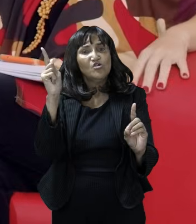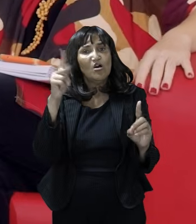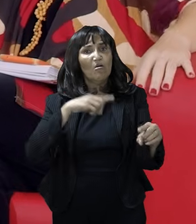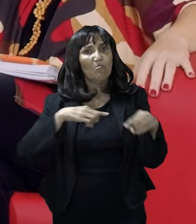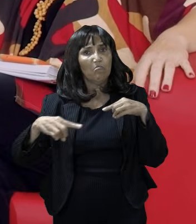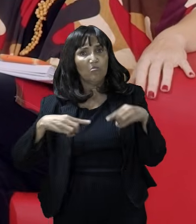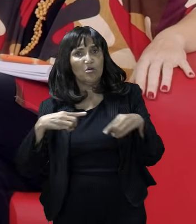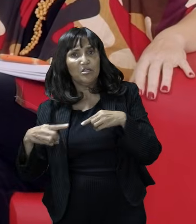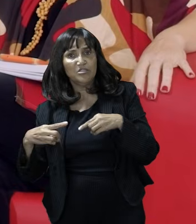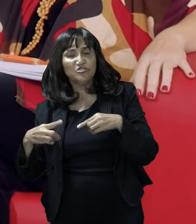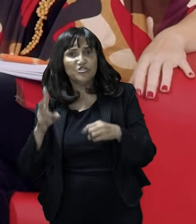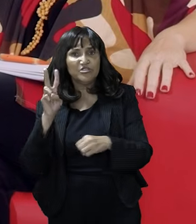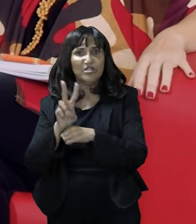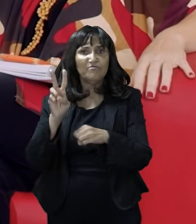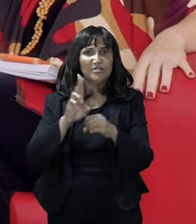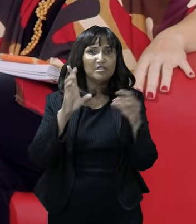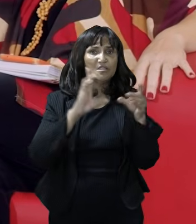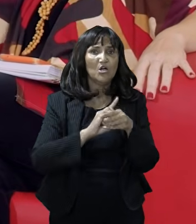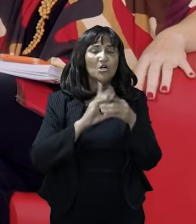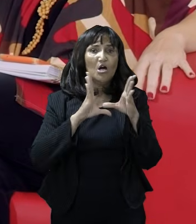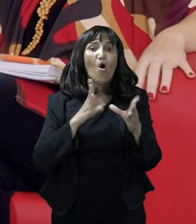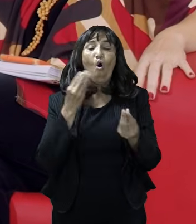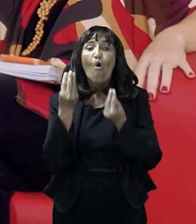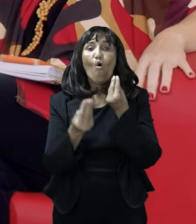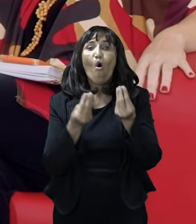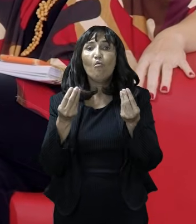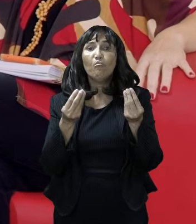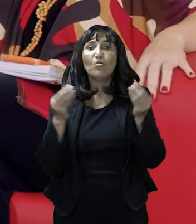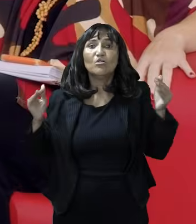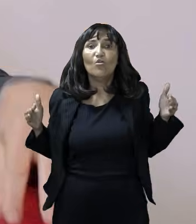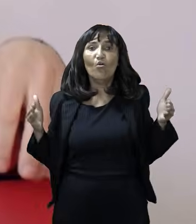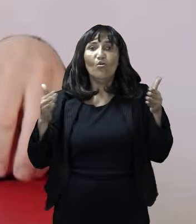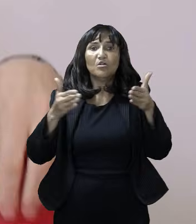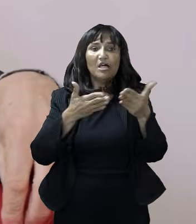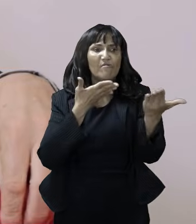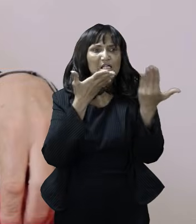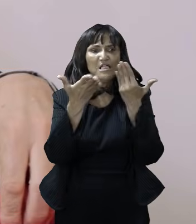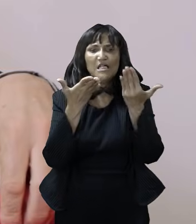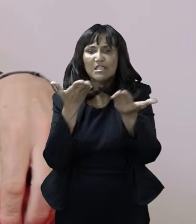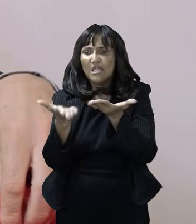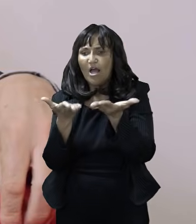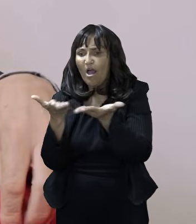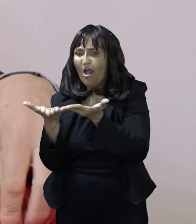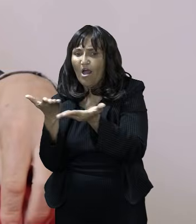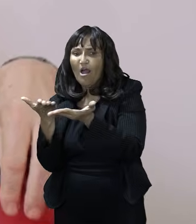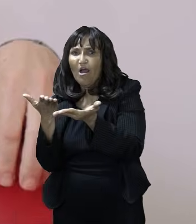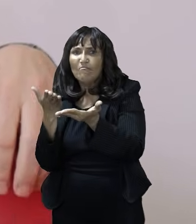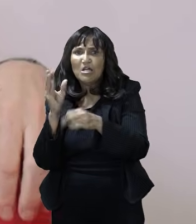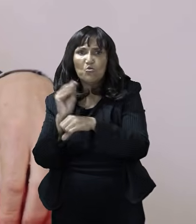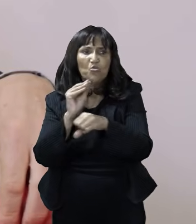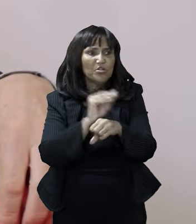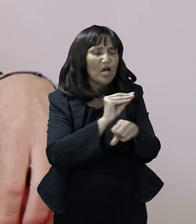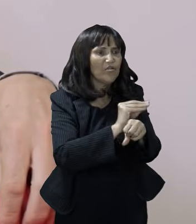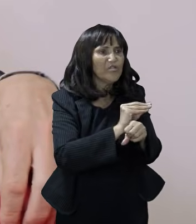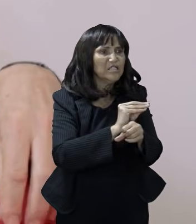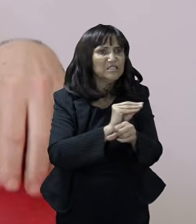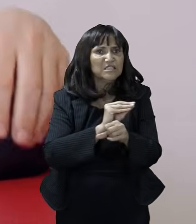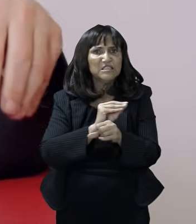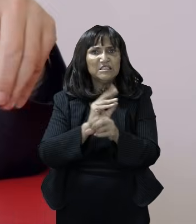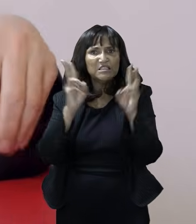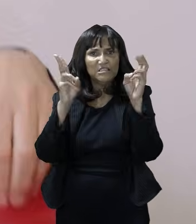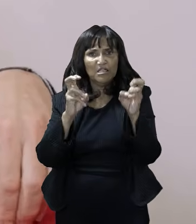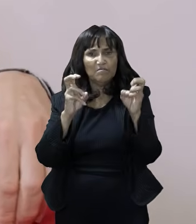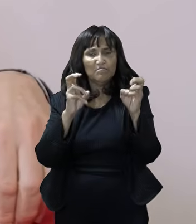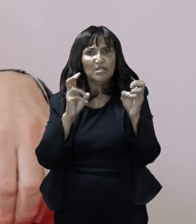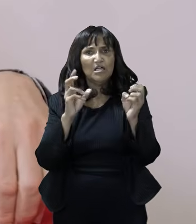da democracia, né? Como é que o senhor acha que o Congresso vai tratar esse tema? Reafirmar que o PT